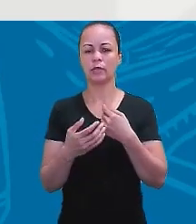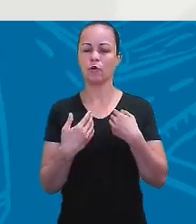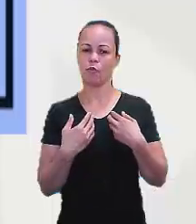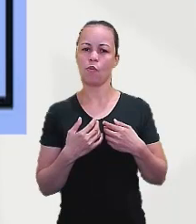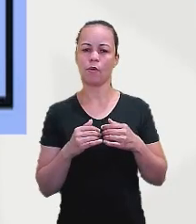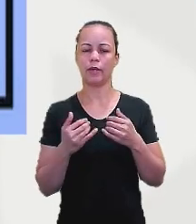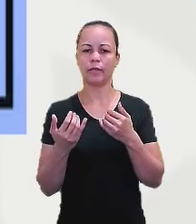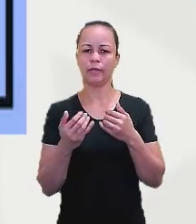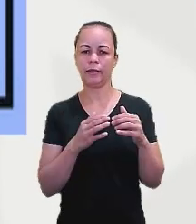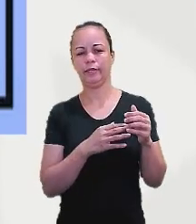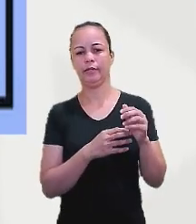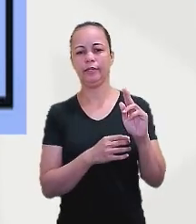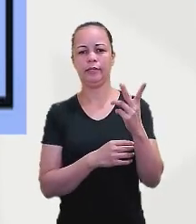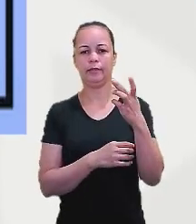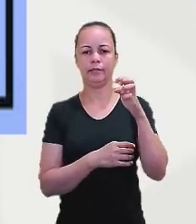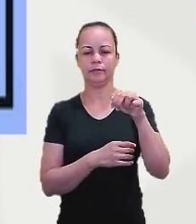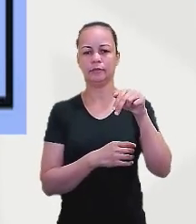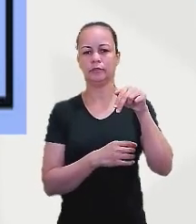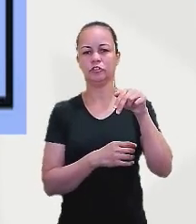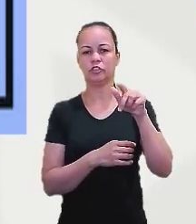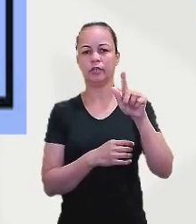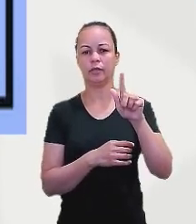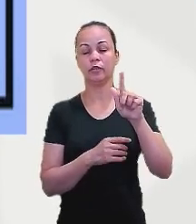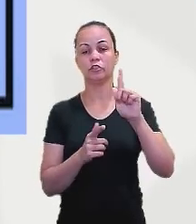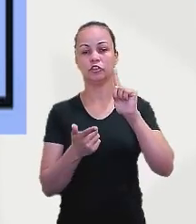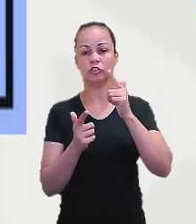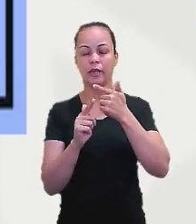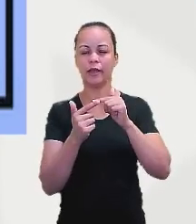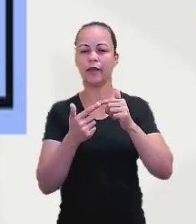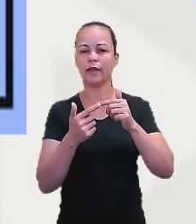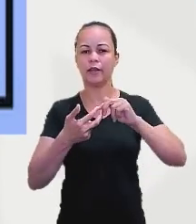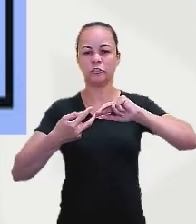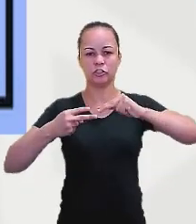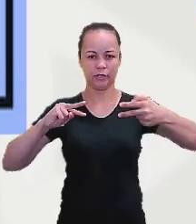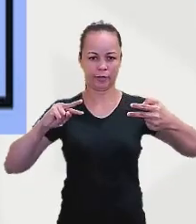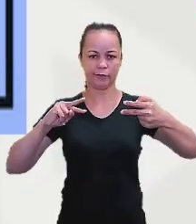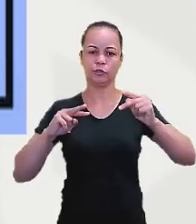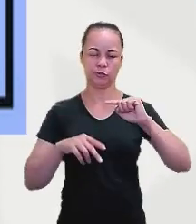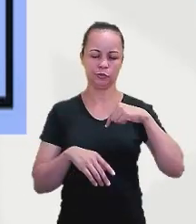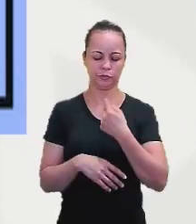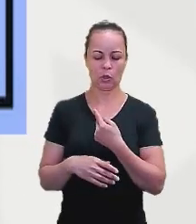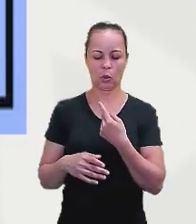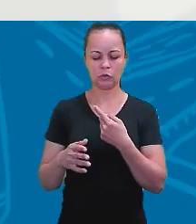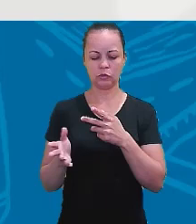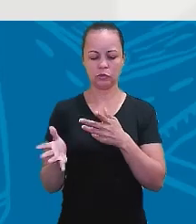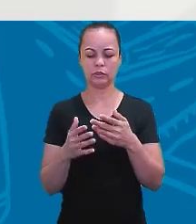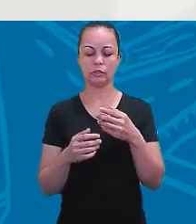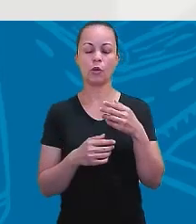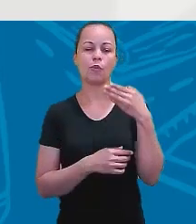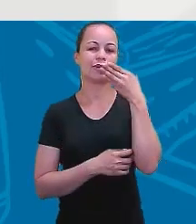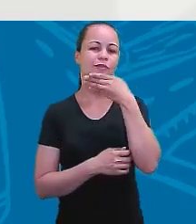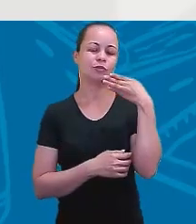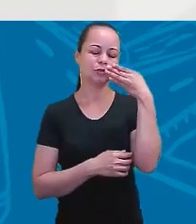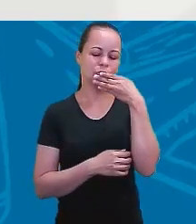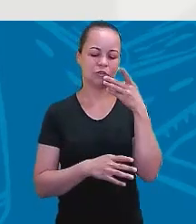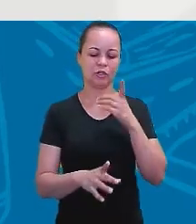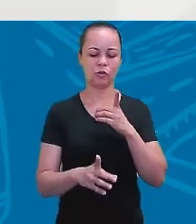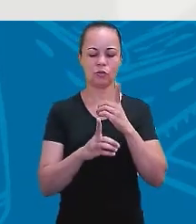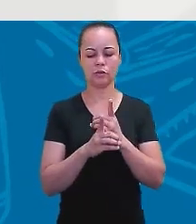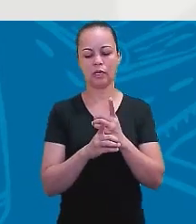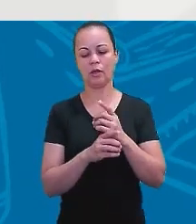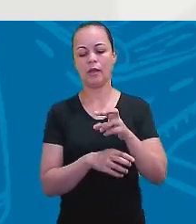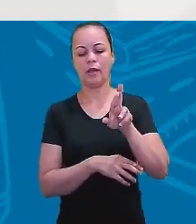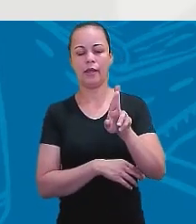informações. E o DNA, que é a desoxirribose. Então, são açúcares que vocês vão encontrar nos ácidos nucleicos, tanto